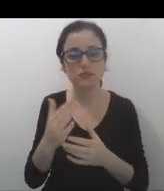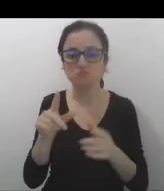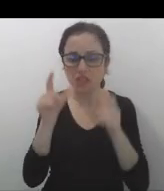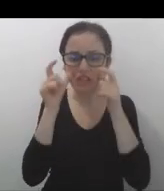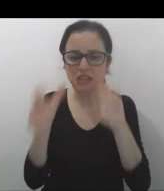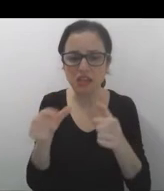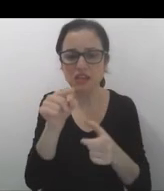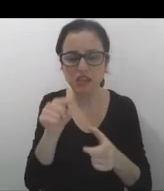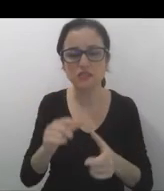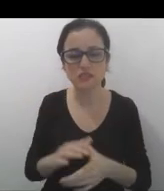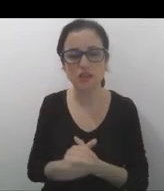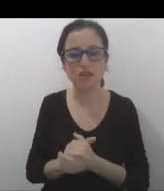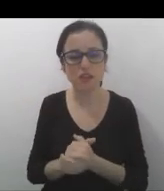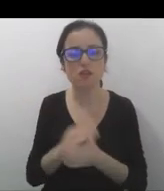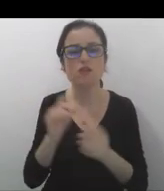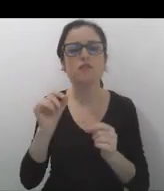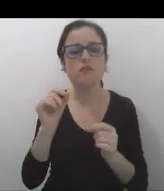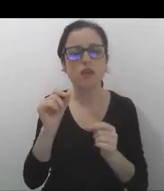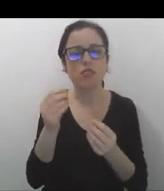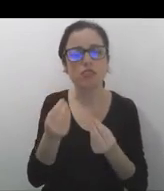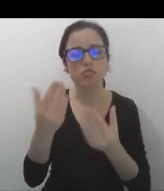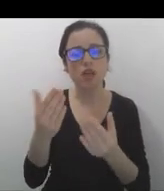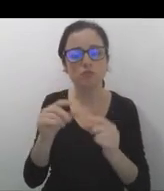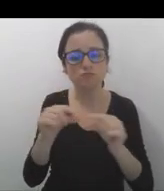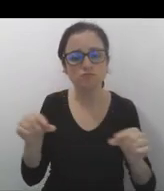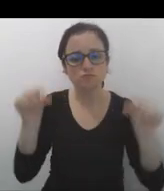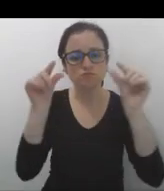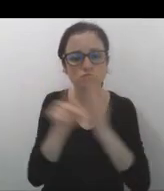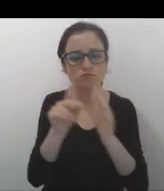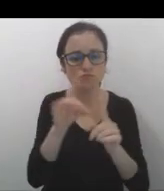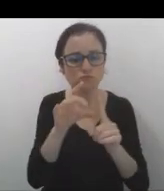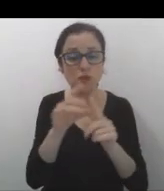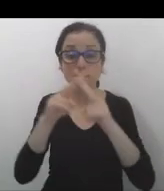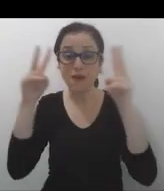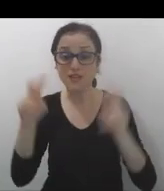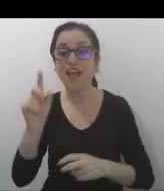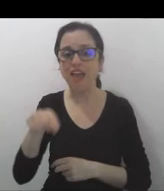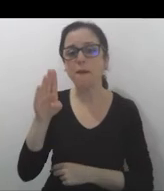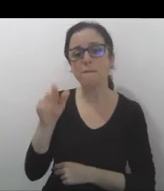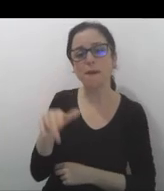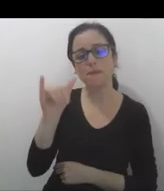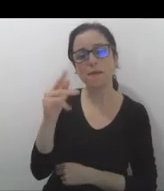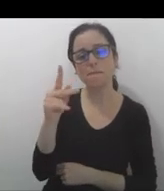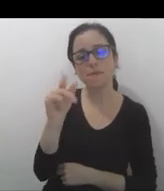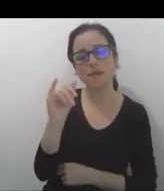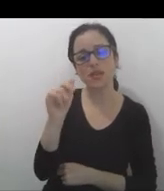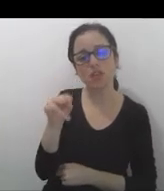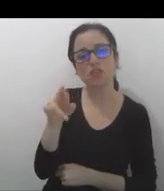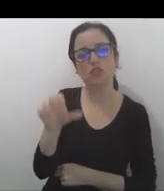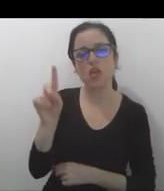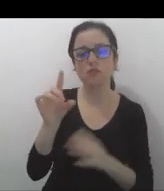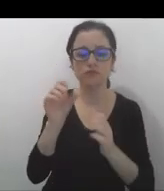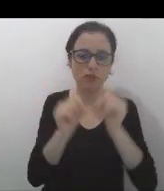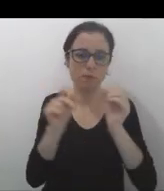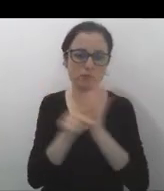também. Mas é interessante, quem cede esses tubos de alumínio para o MASP é o Baby